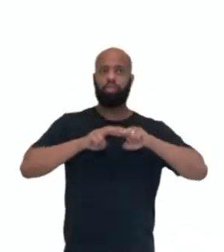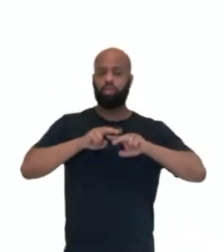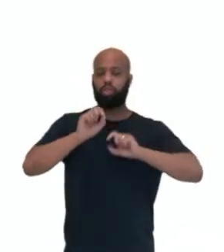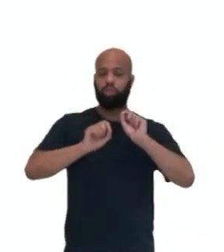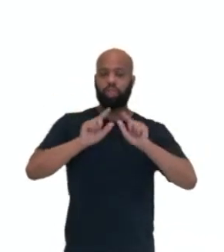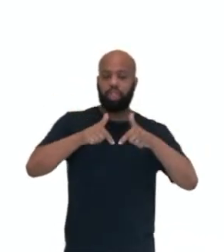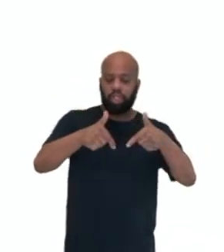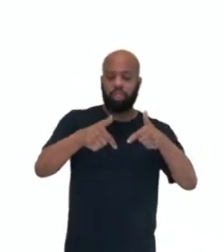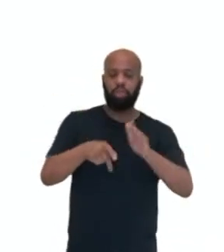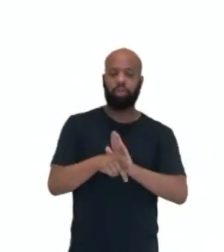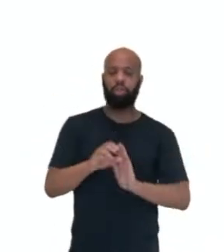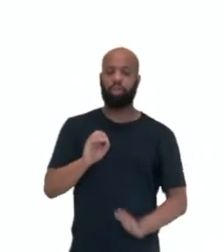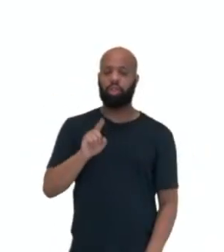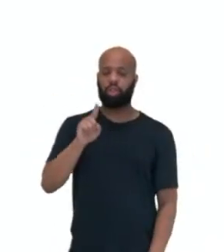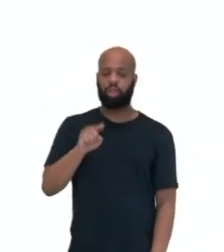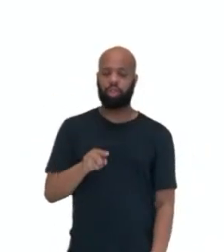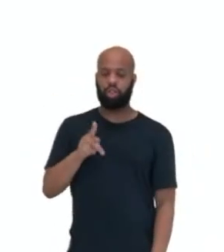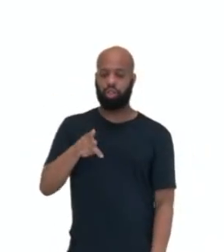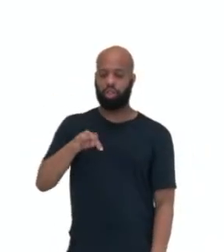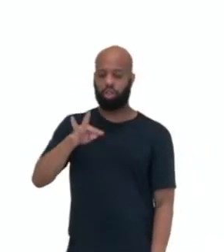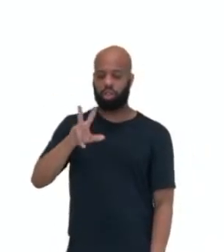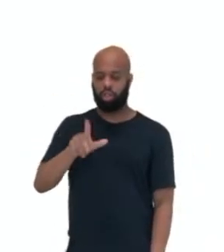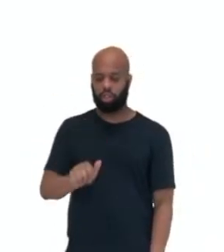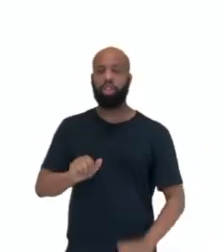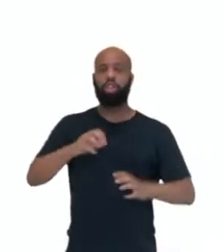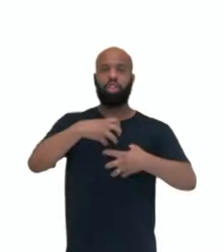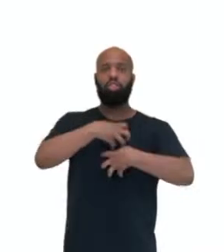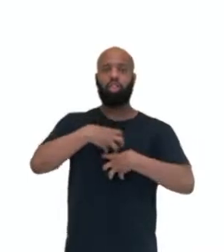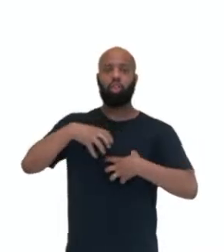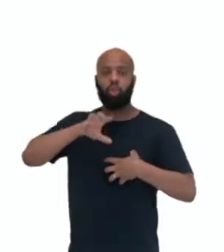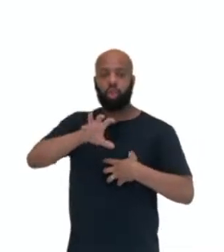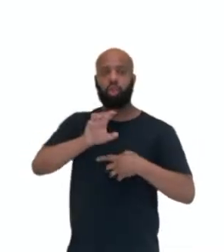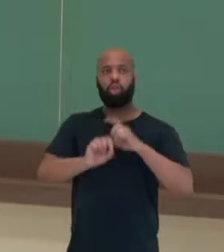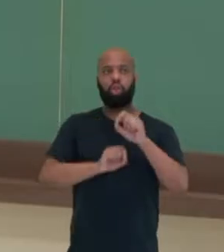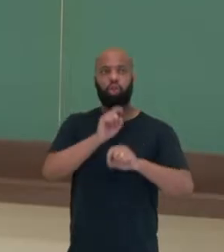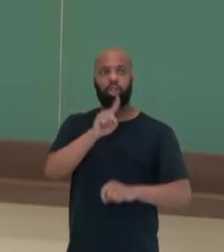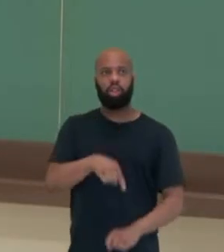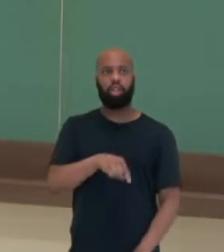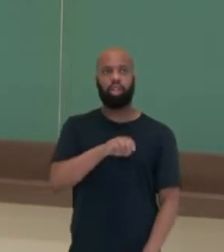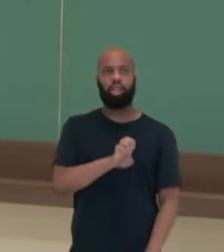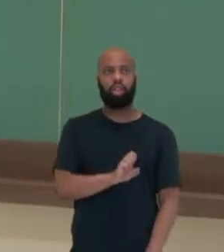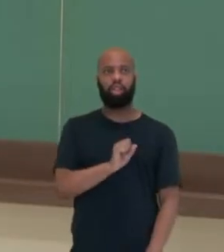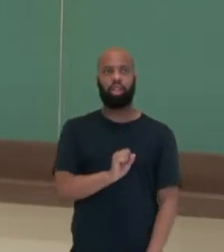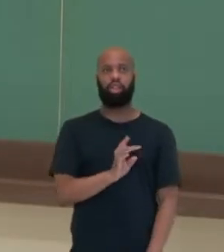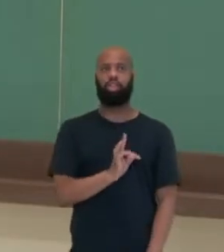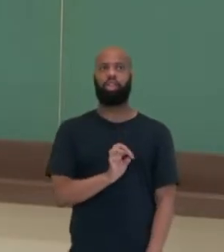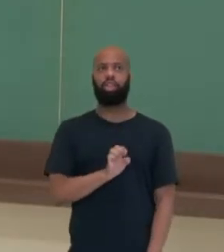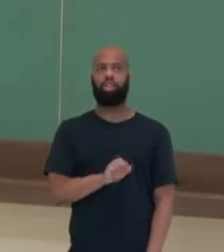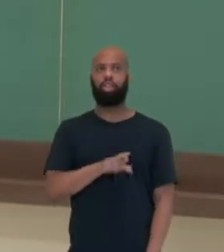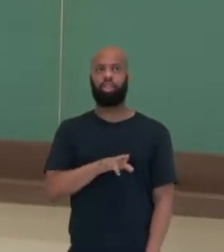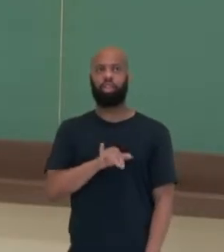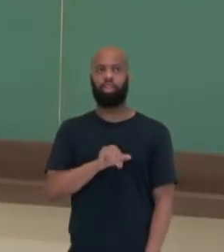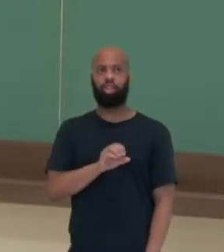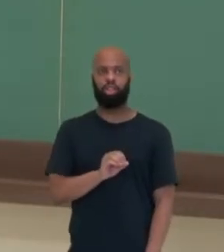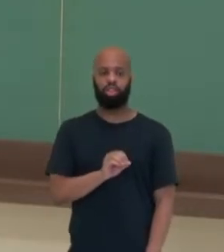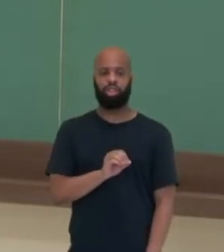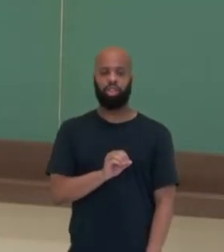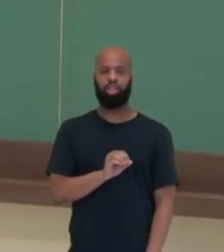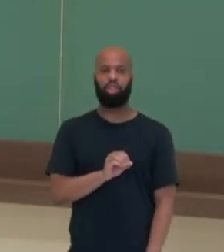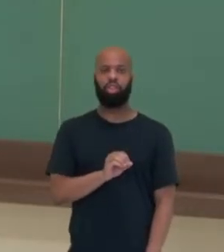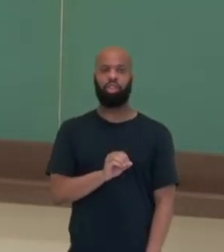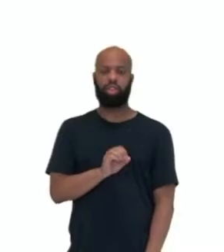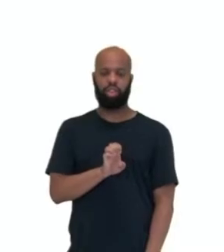atividade ótica. Esse tipo de isomeria também é chamado de estereoisomeria. Oh, claro,